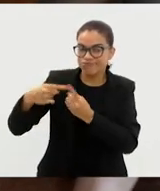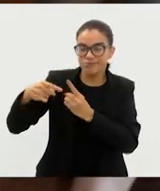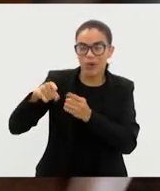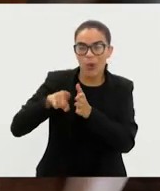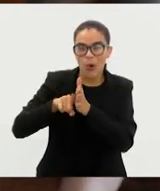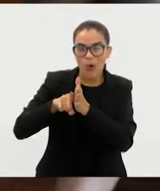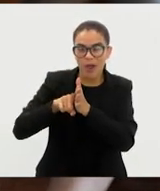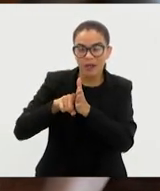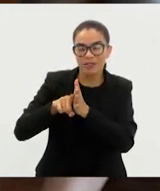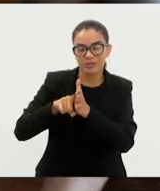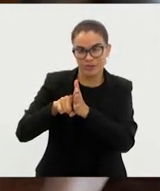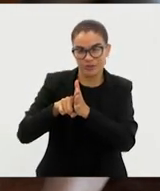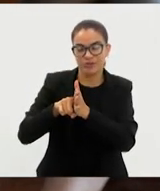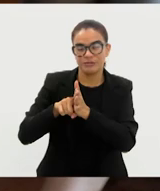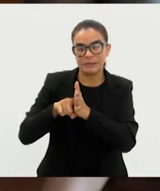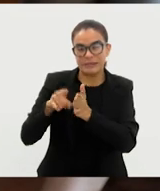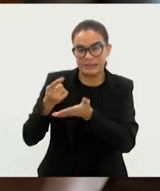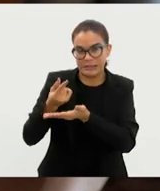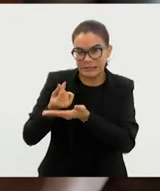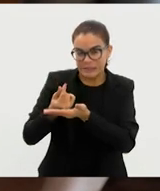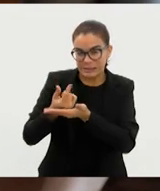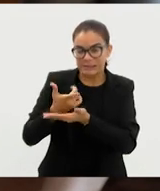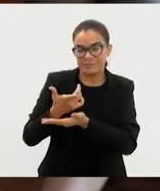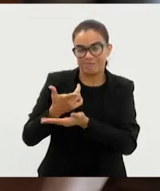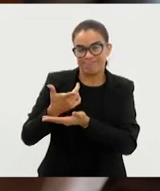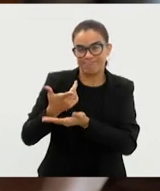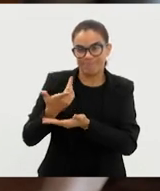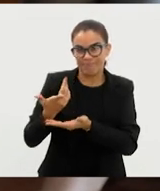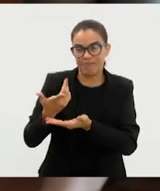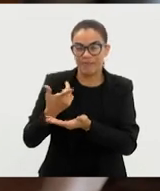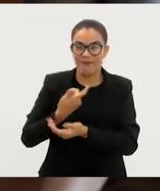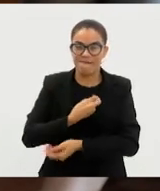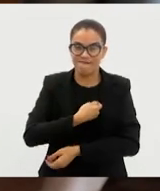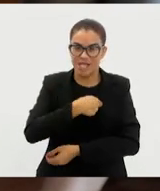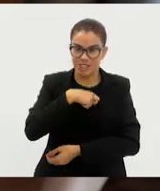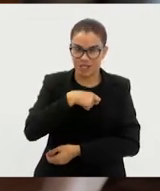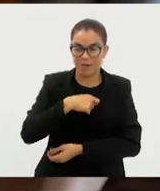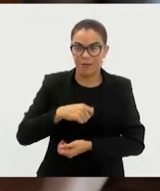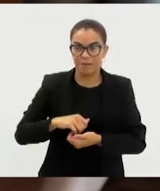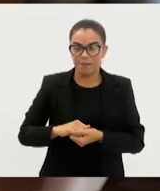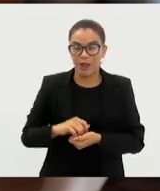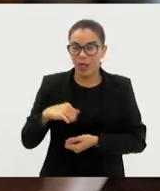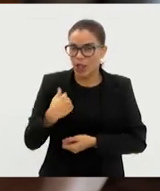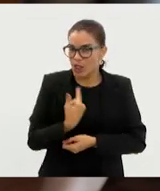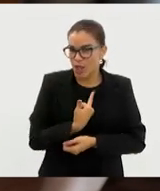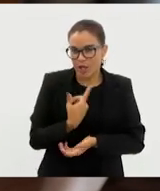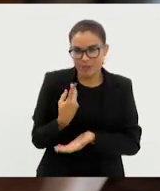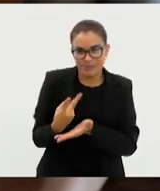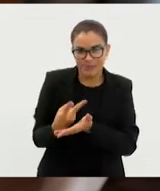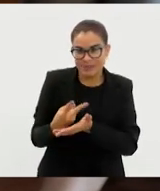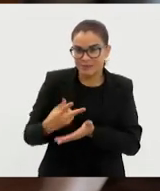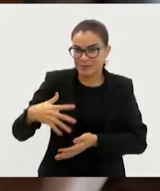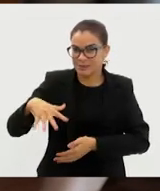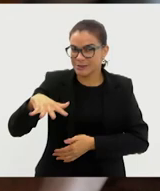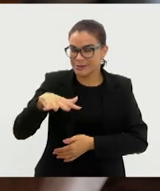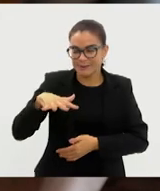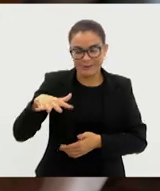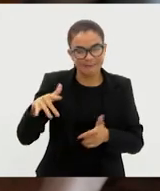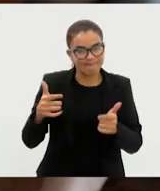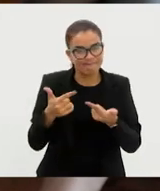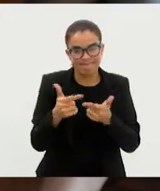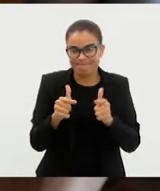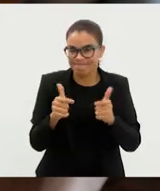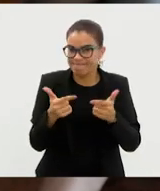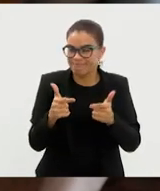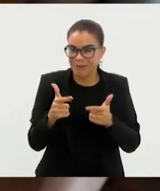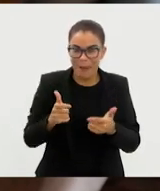necessário e fundamental que a gente esteja no mesmo barco, porque não dá